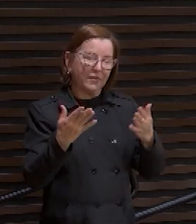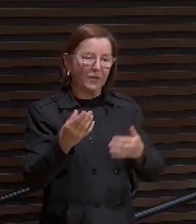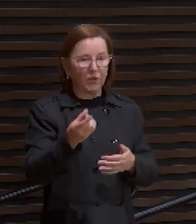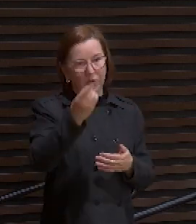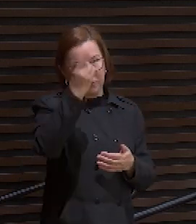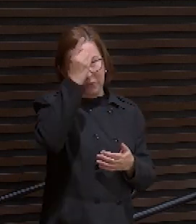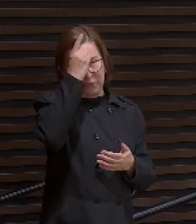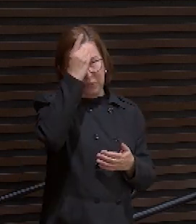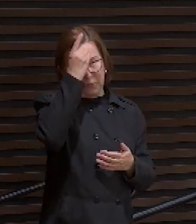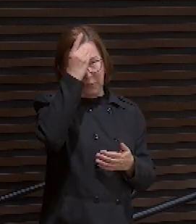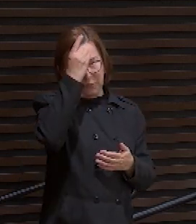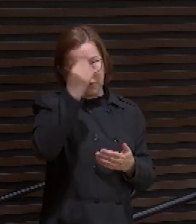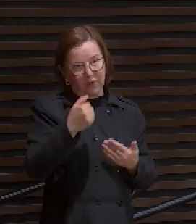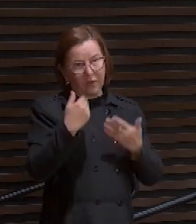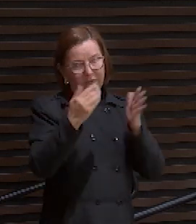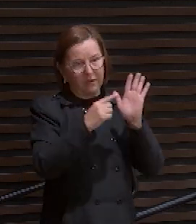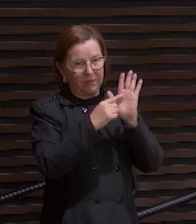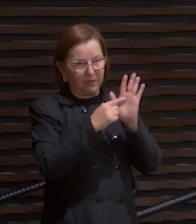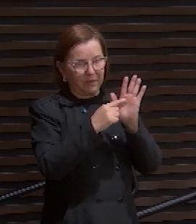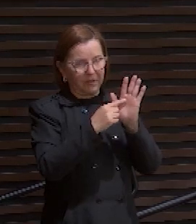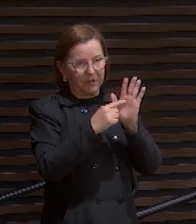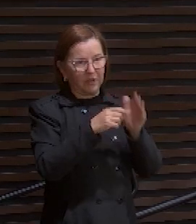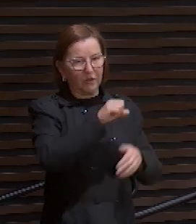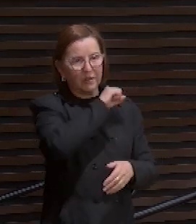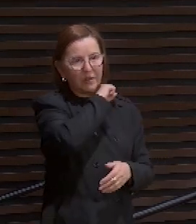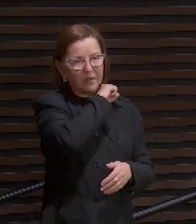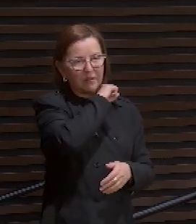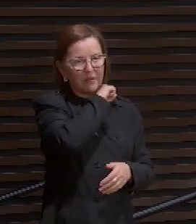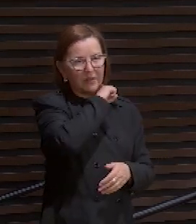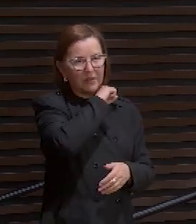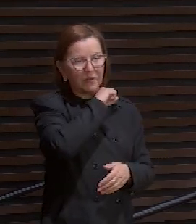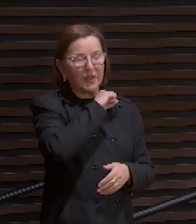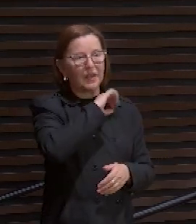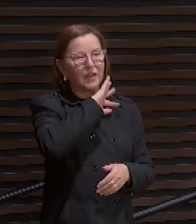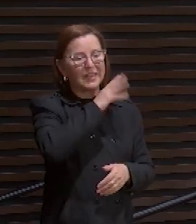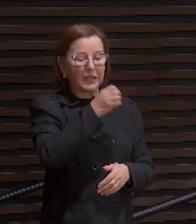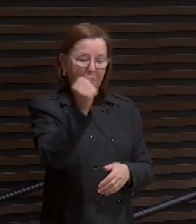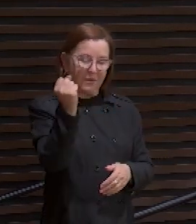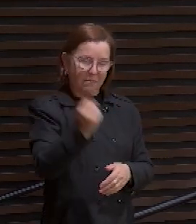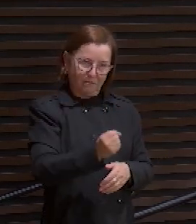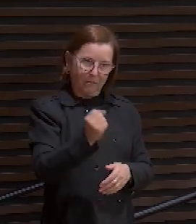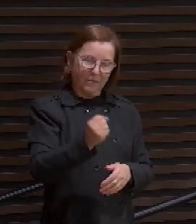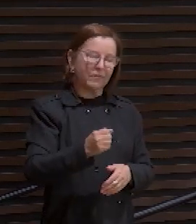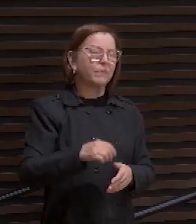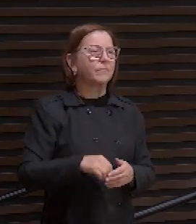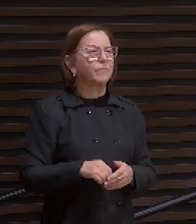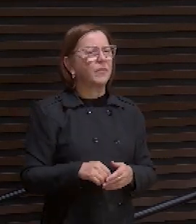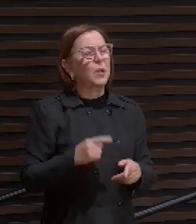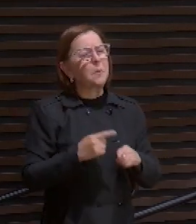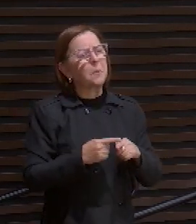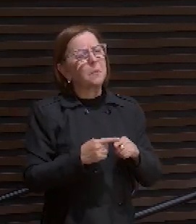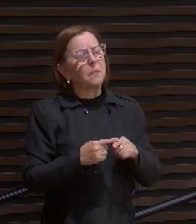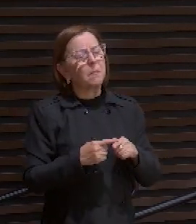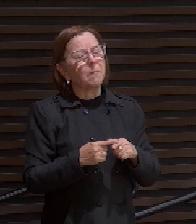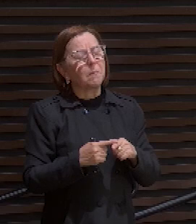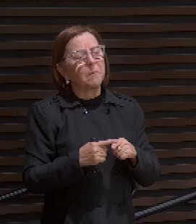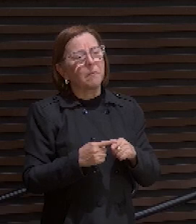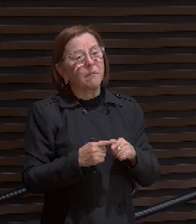eram ofertas apresentadas e os sacrifícios eram animais mortos. O que Cristo